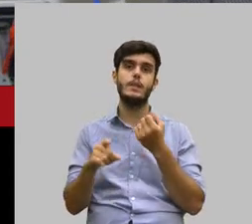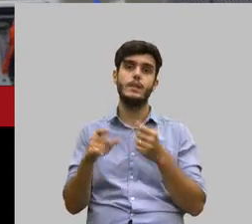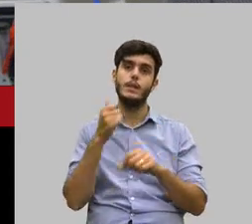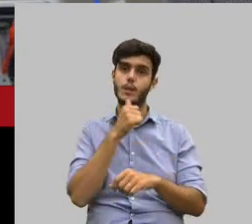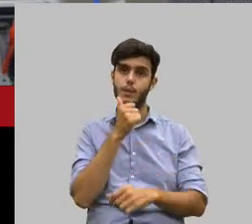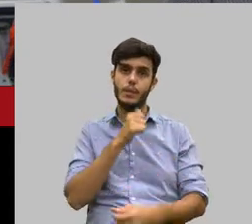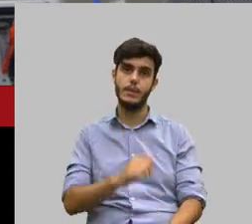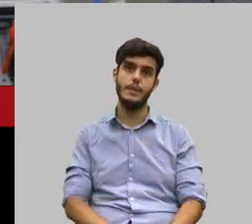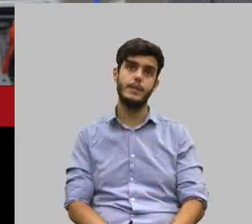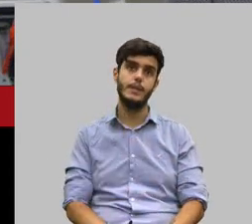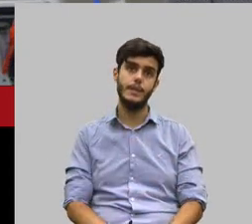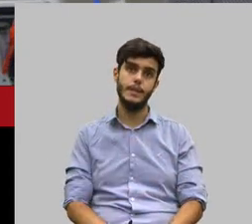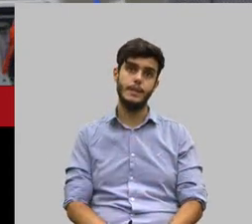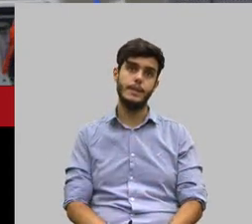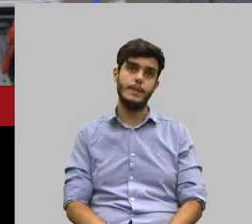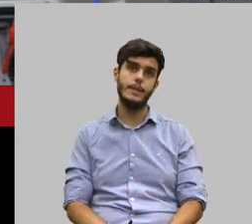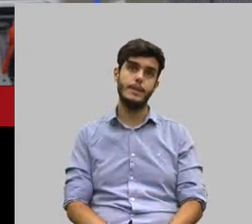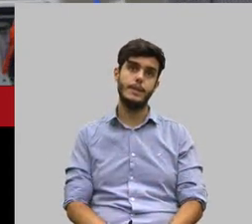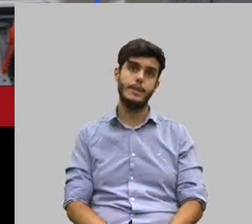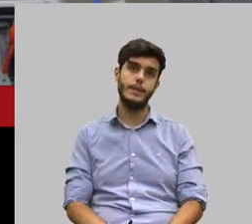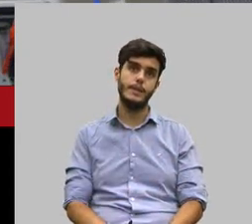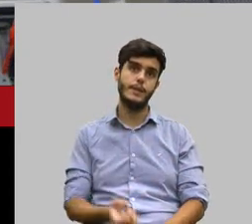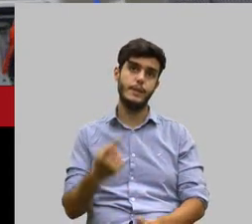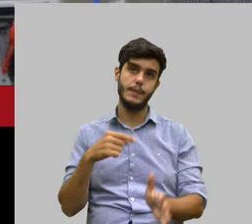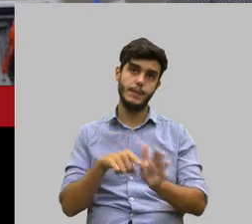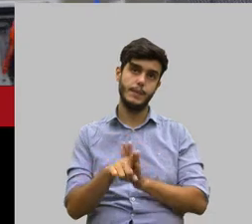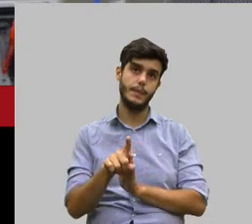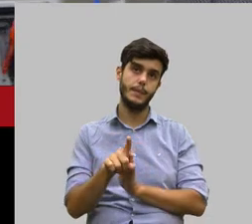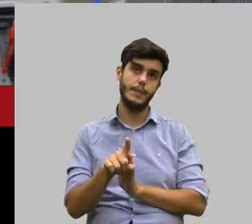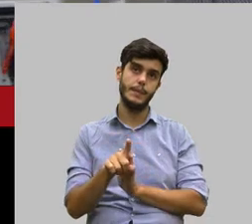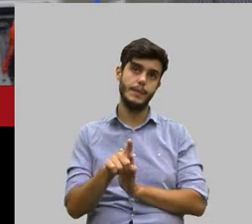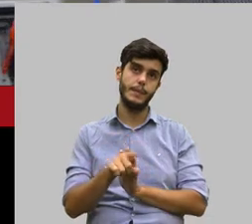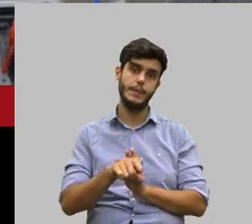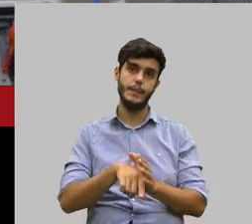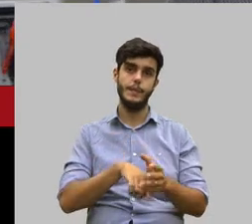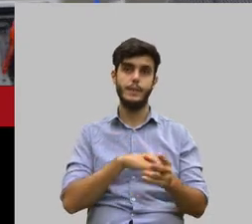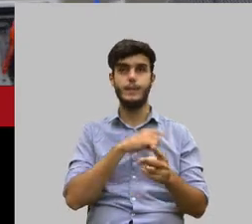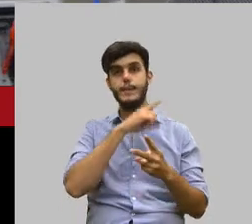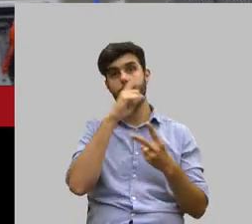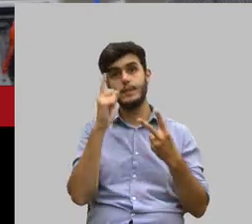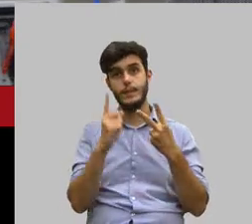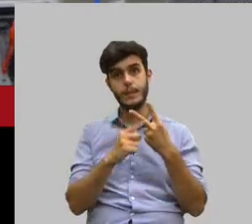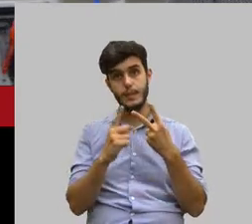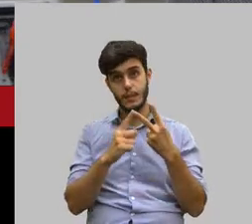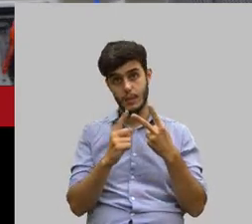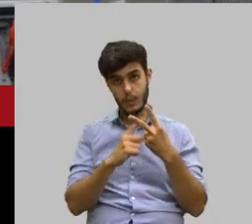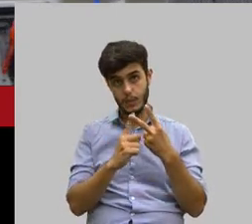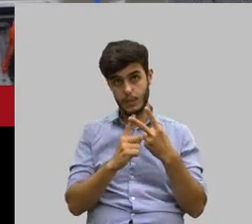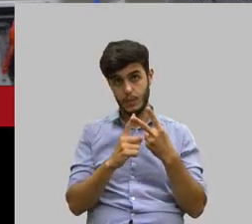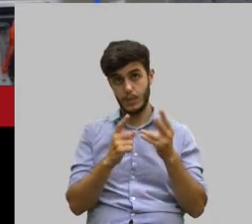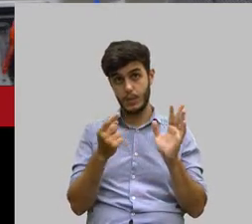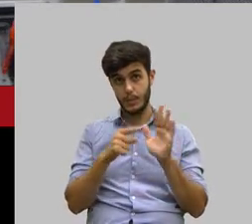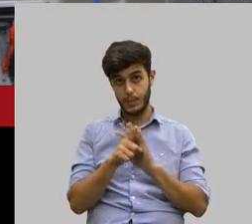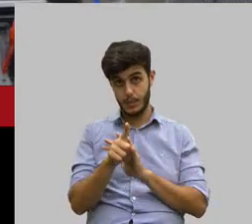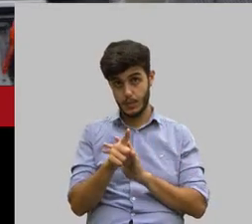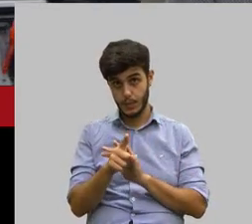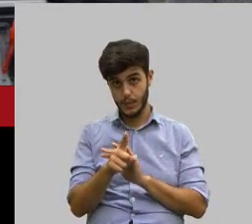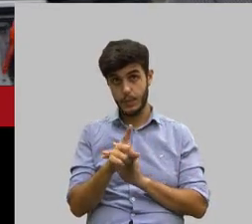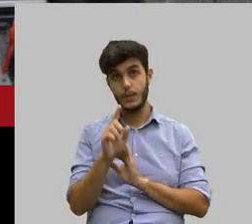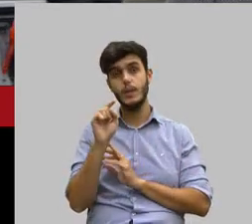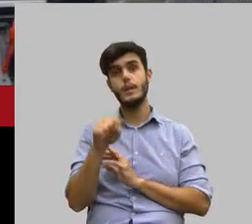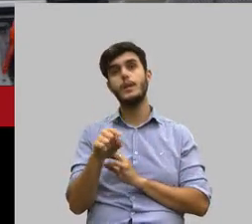mulheres é a minha primeira pergunta me o segundo questionamento diz respeito à questão